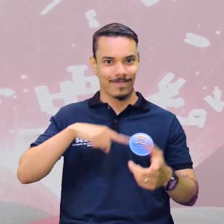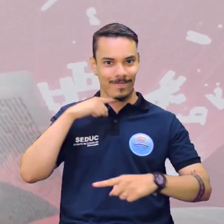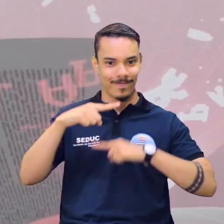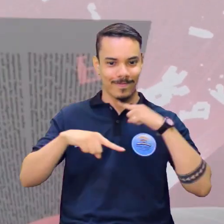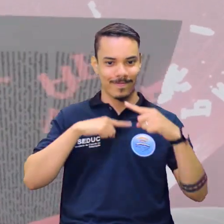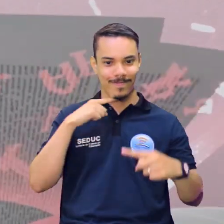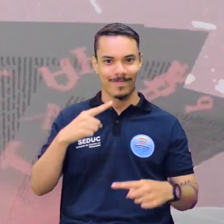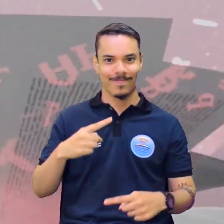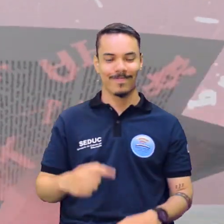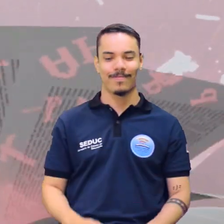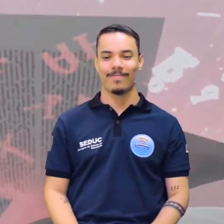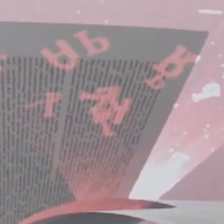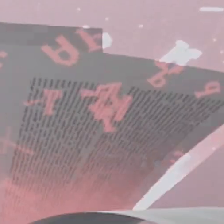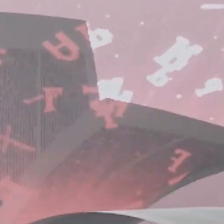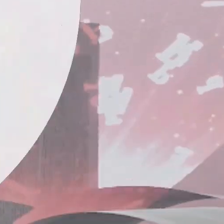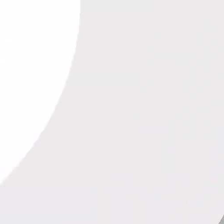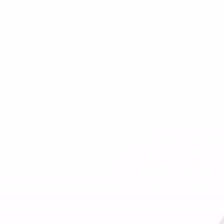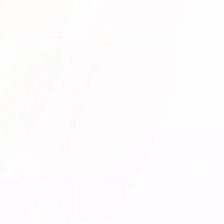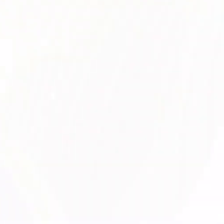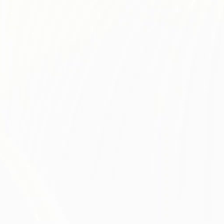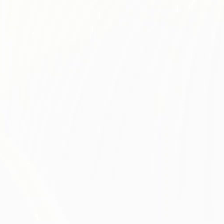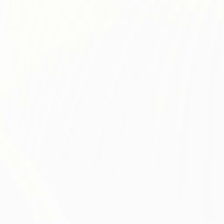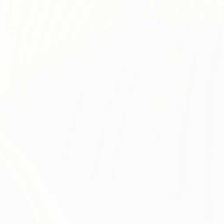tirando dúvidas até lá